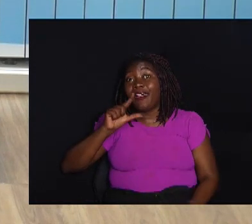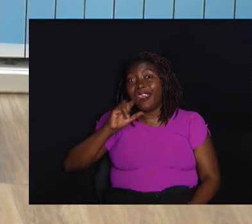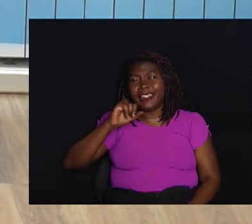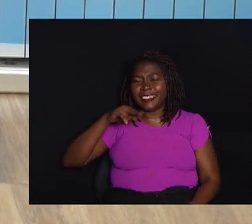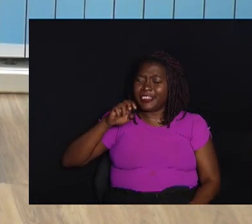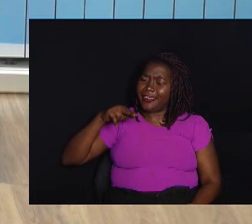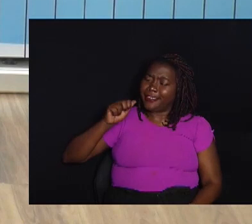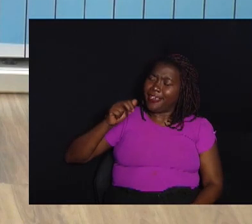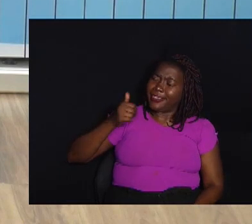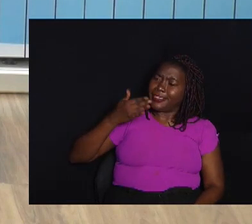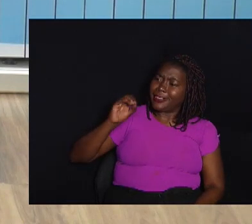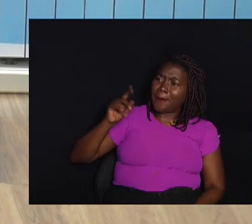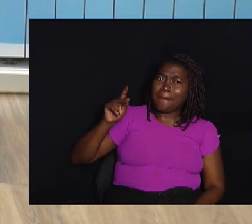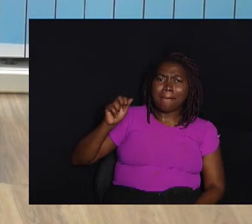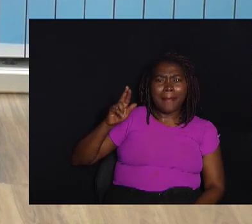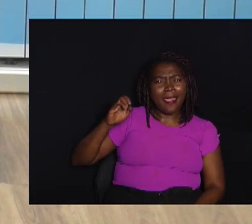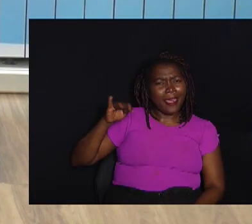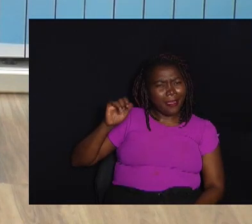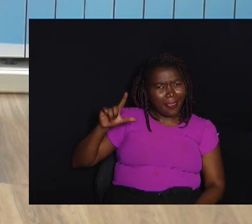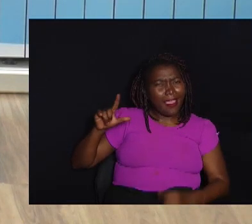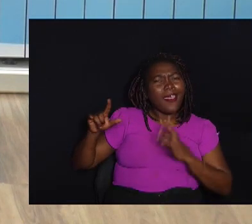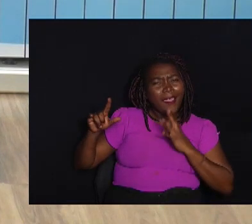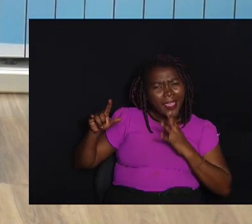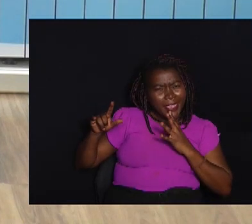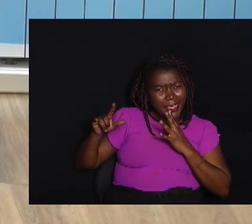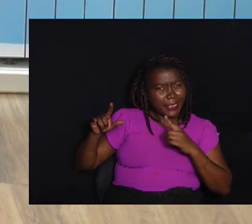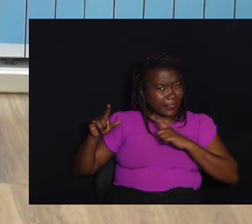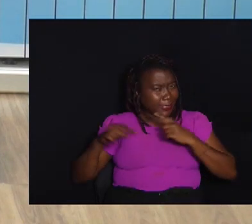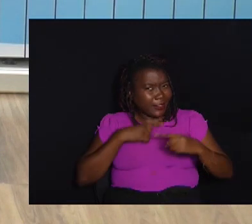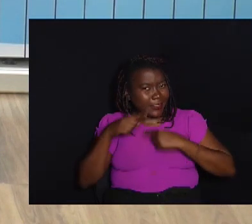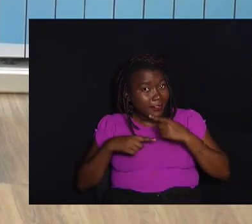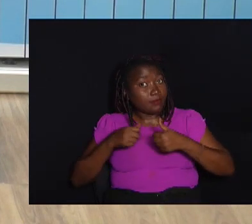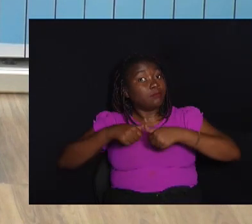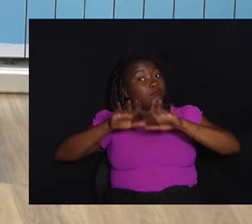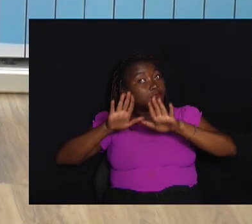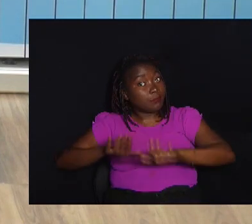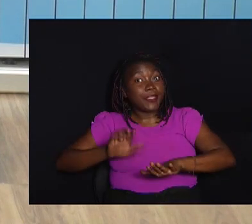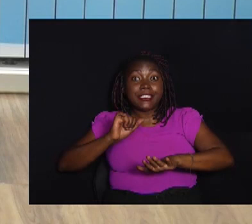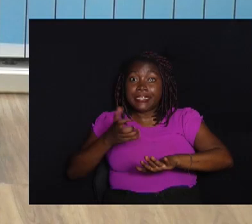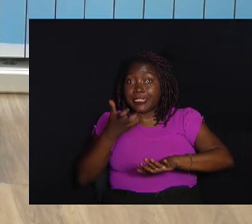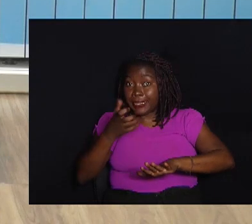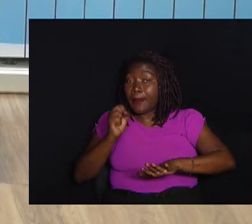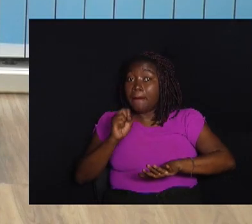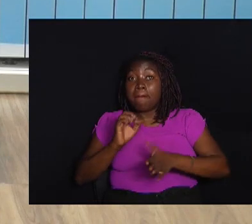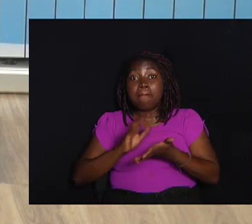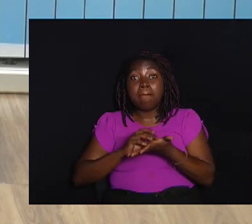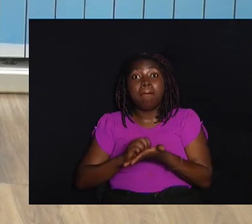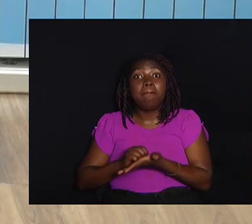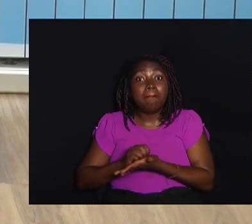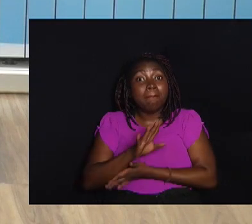já viu reportagem sobre este assunto, mas tem alguma dúvida ainda? Então fique aqui, se você quiser já pode mandar o seu